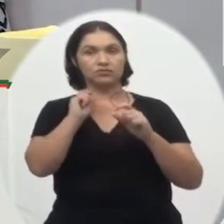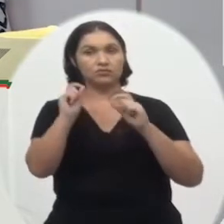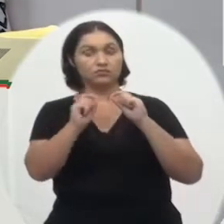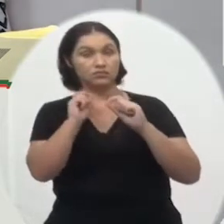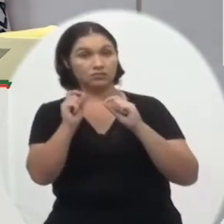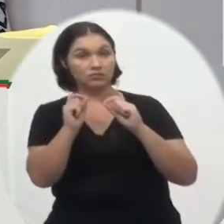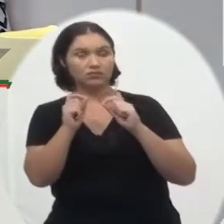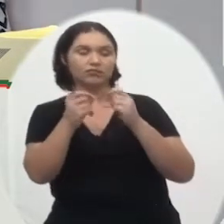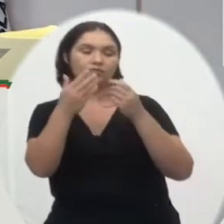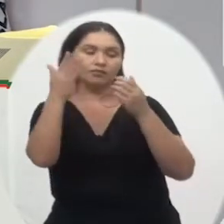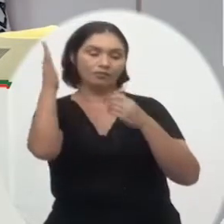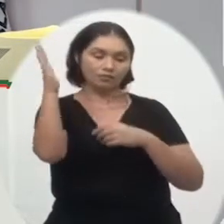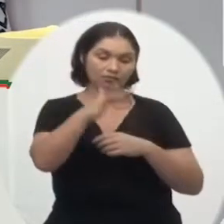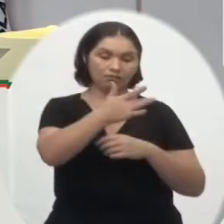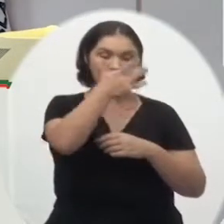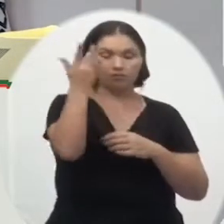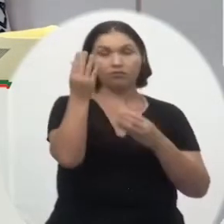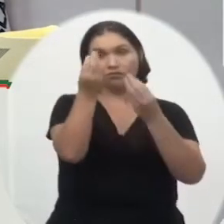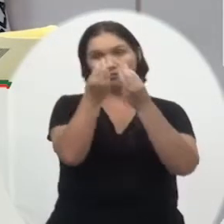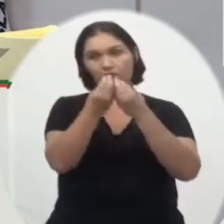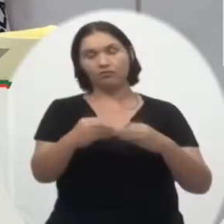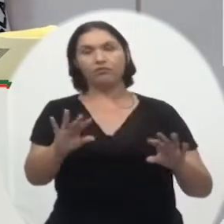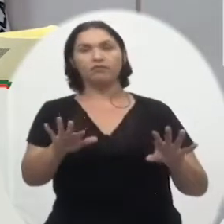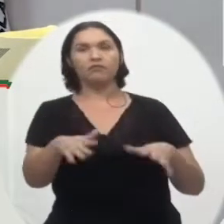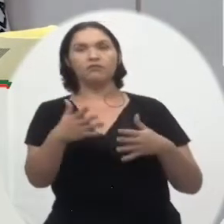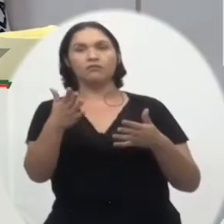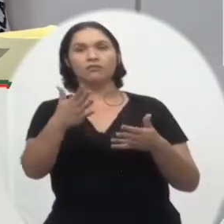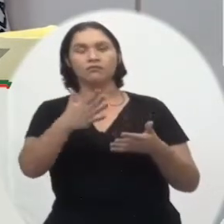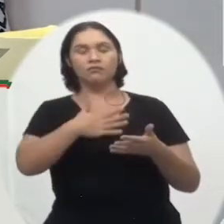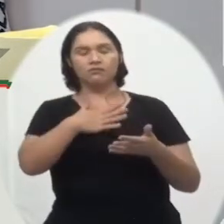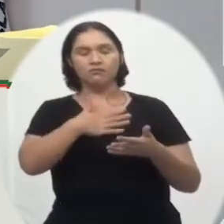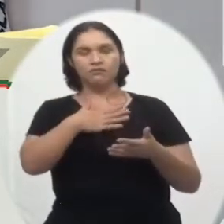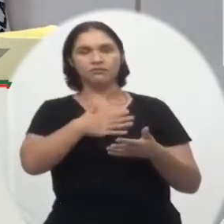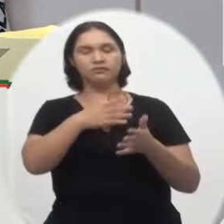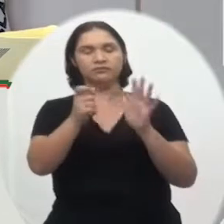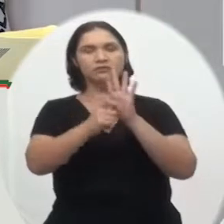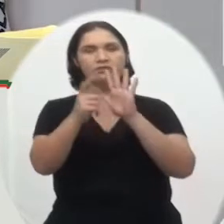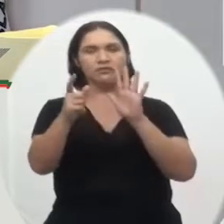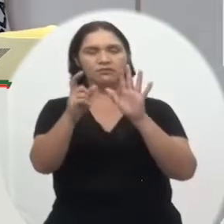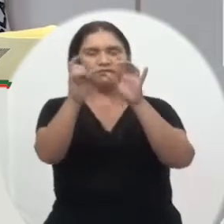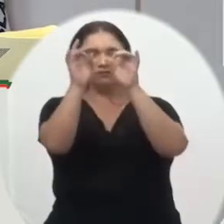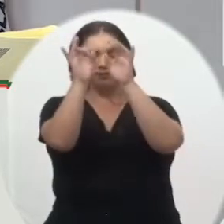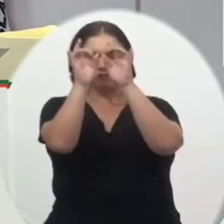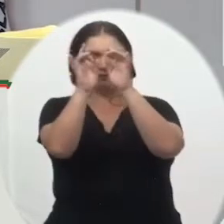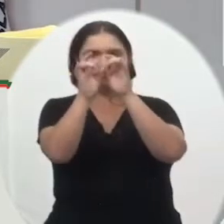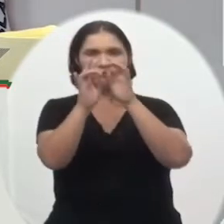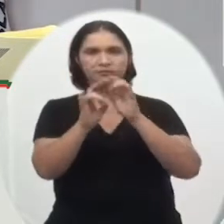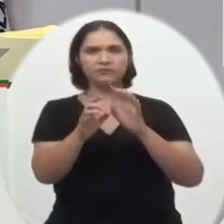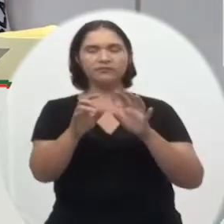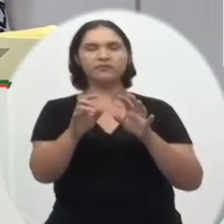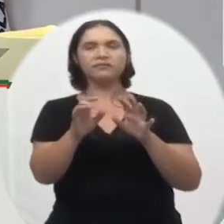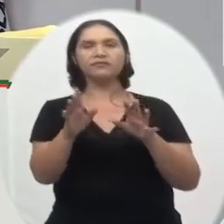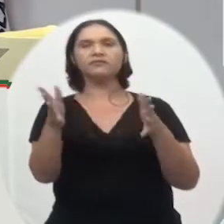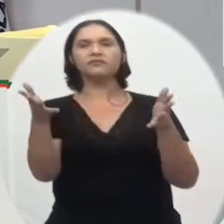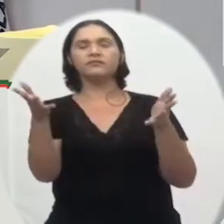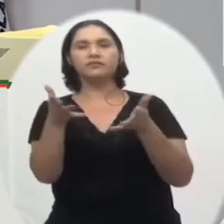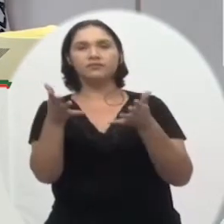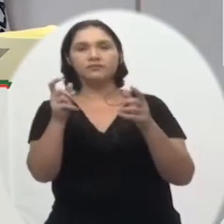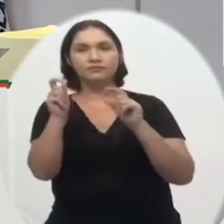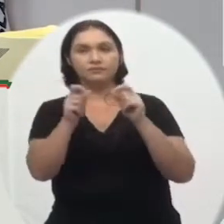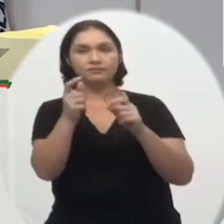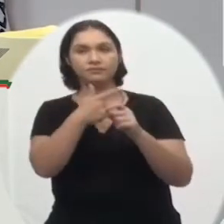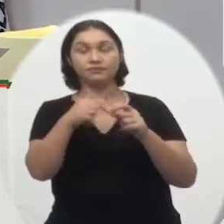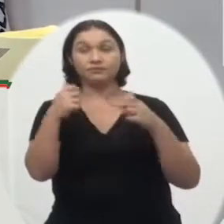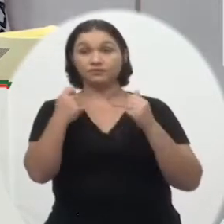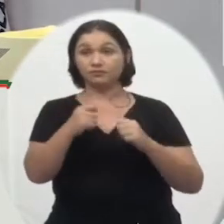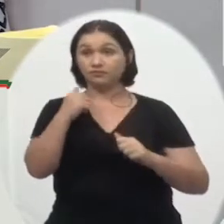Mas, nesse caso em especial, a minha opinião é que nós poderíamos ter evoluído muito mais esse